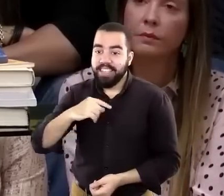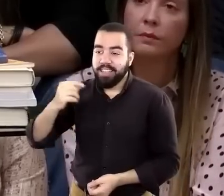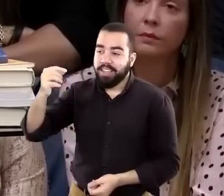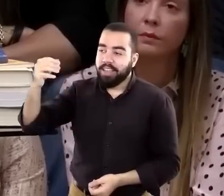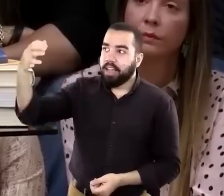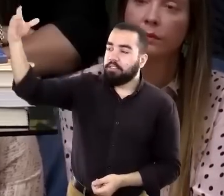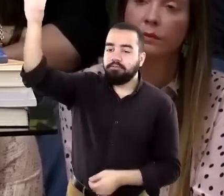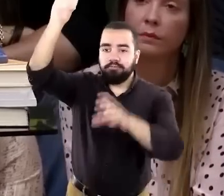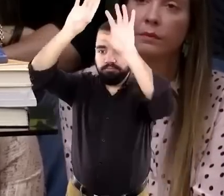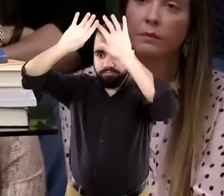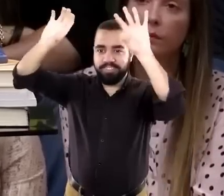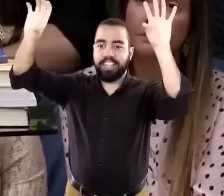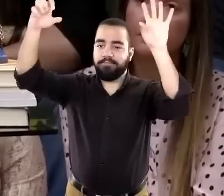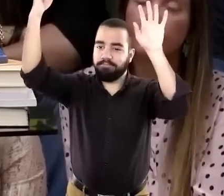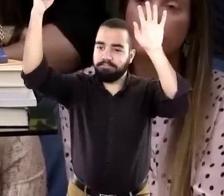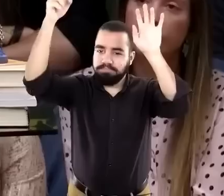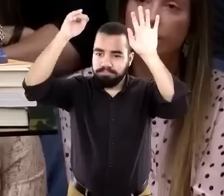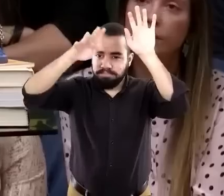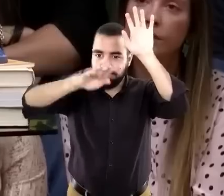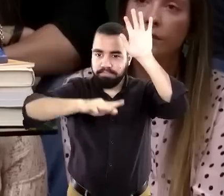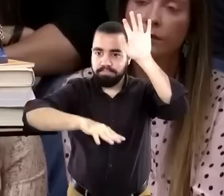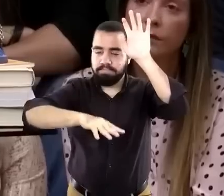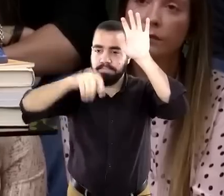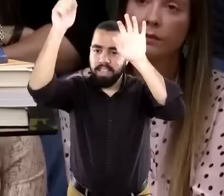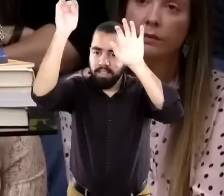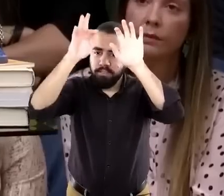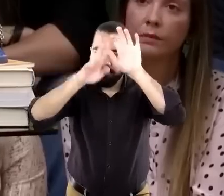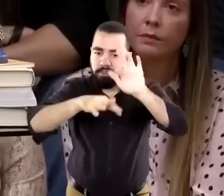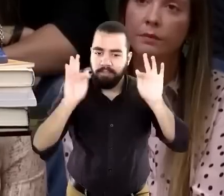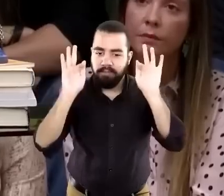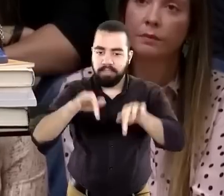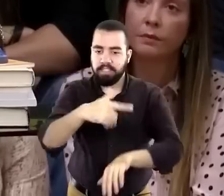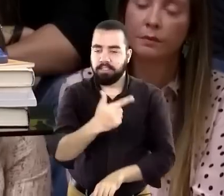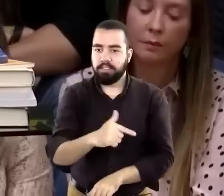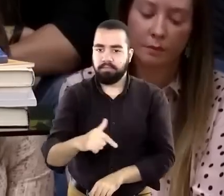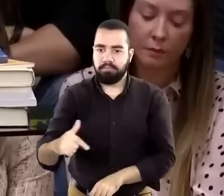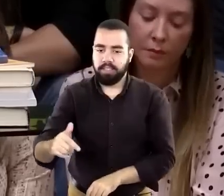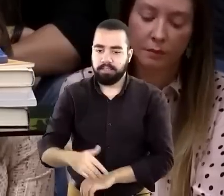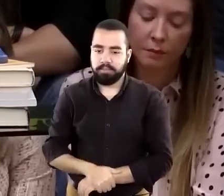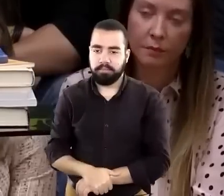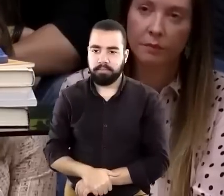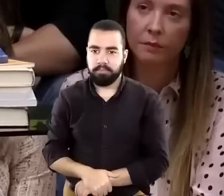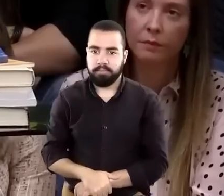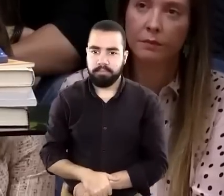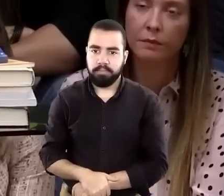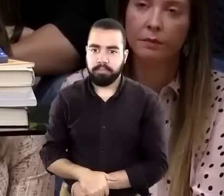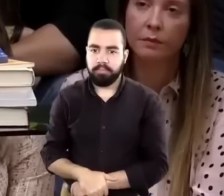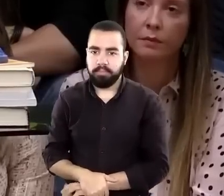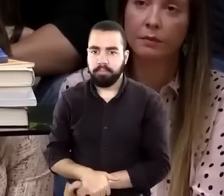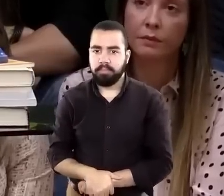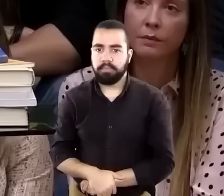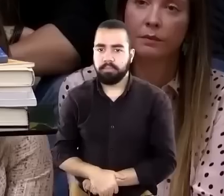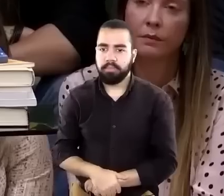os tubos. Esta árvore é permanente, o recurso dela é permanente, é inesgotável. Isso